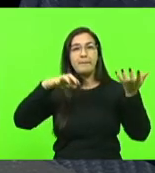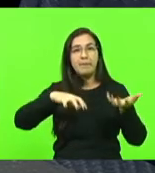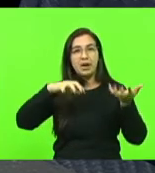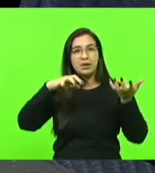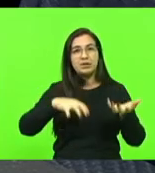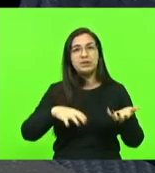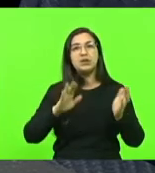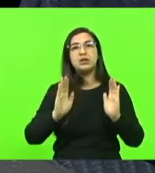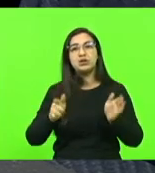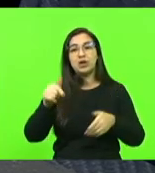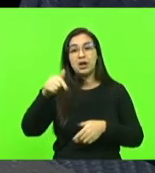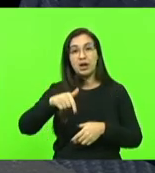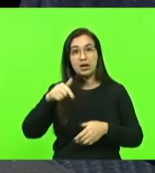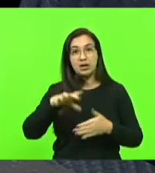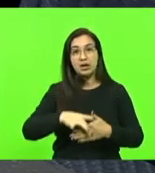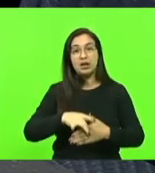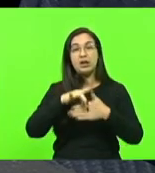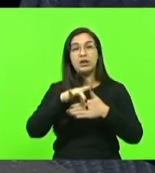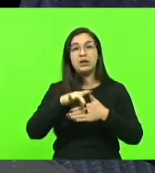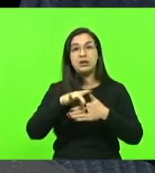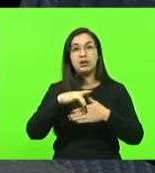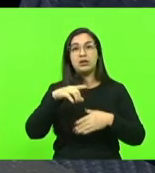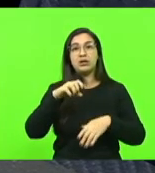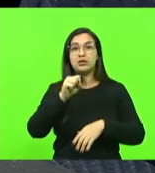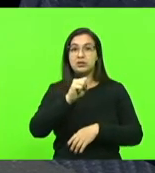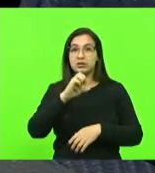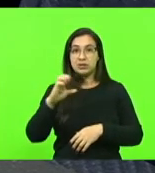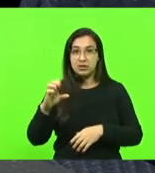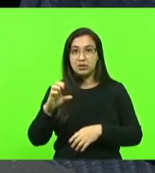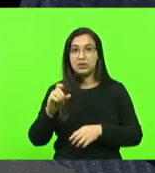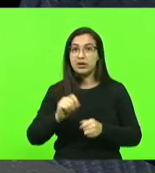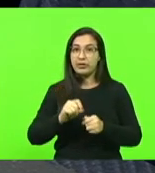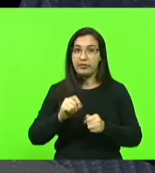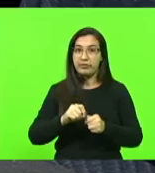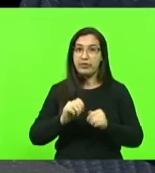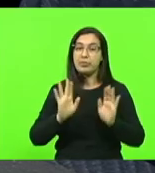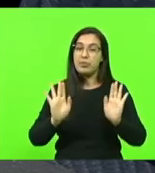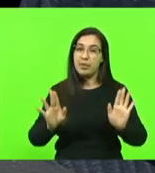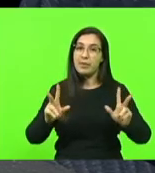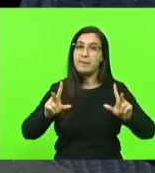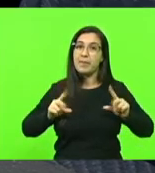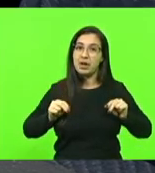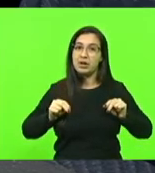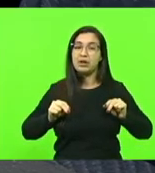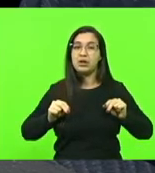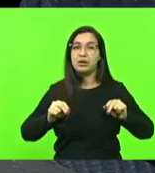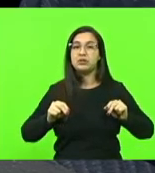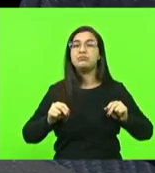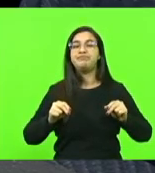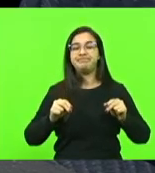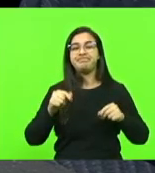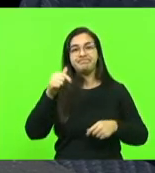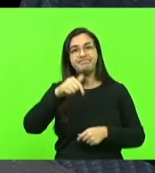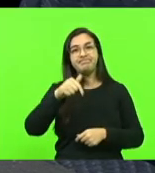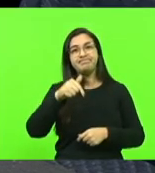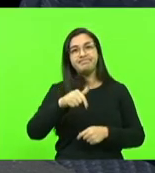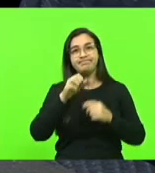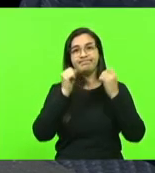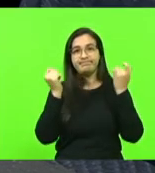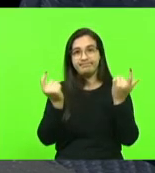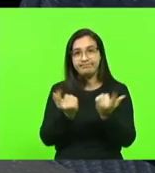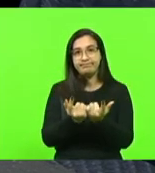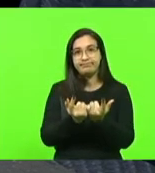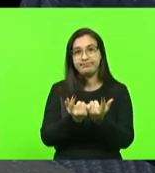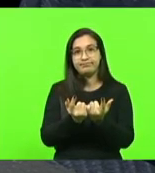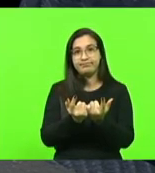daqui, mas merece, em nome desse parlamento, o reconhecimento. Reconhecimento esse também ao